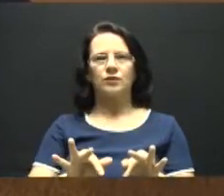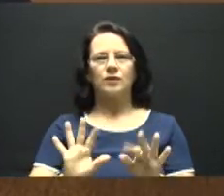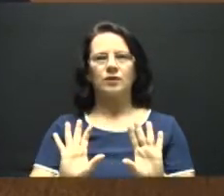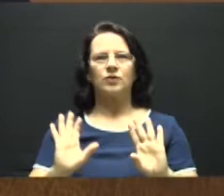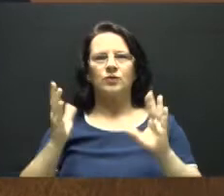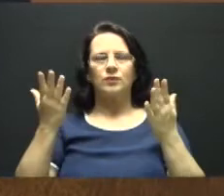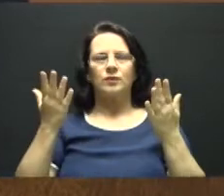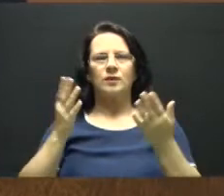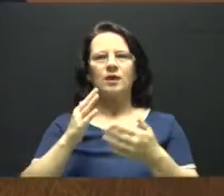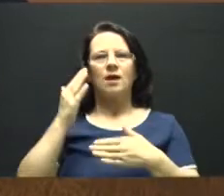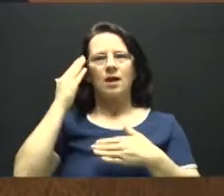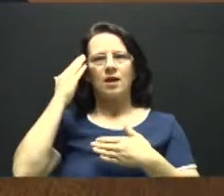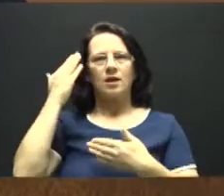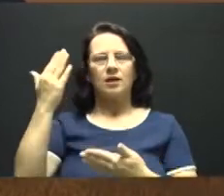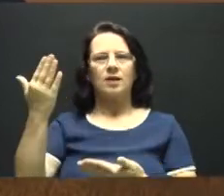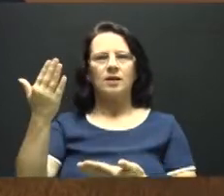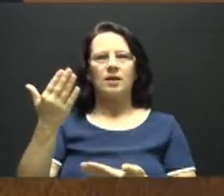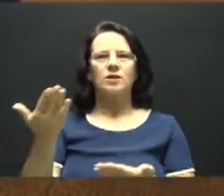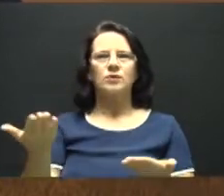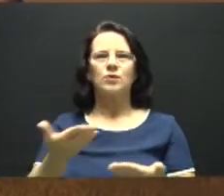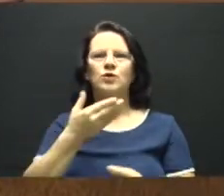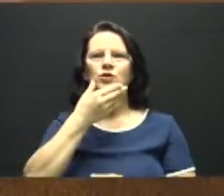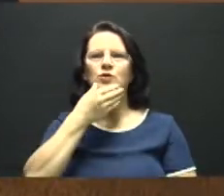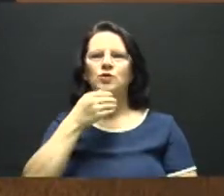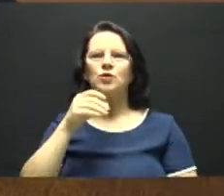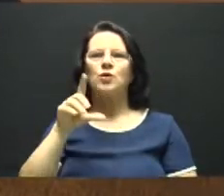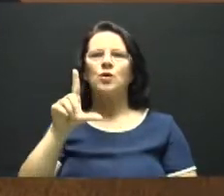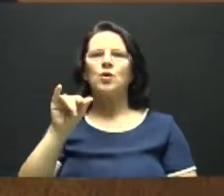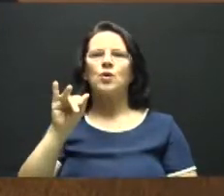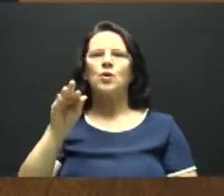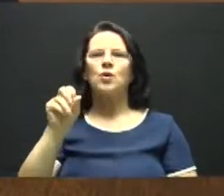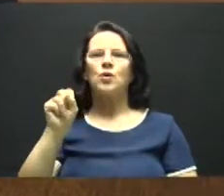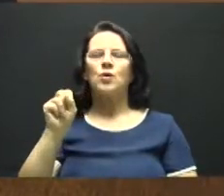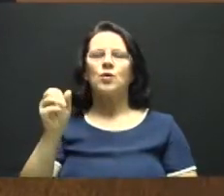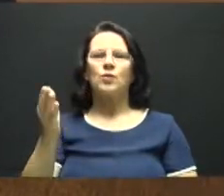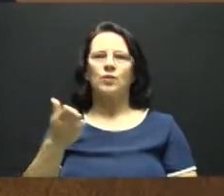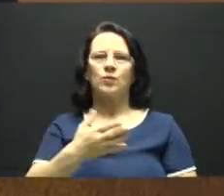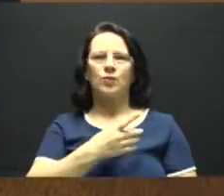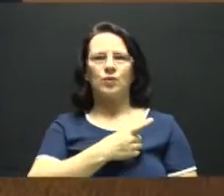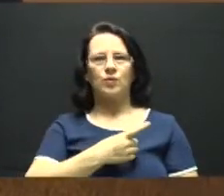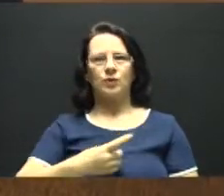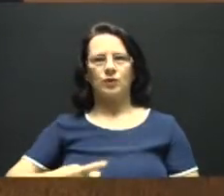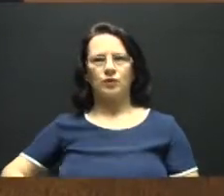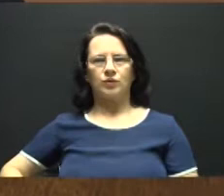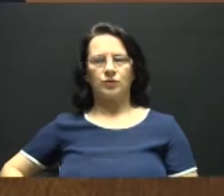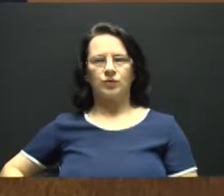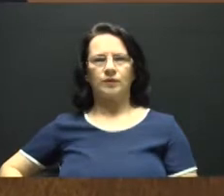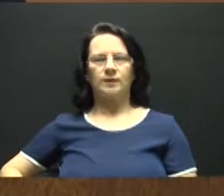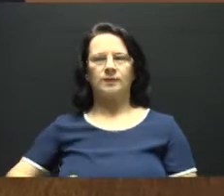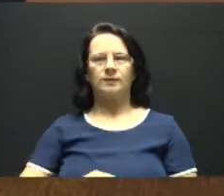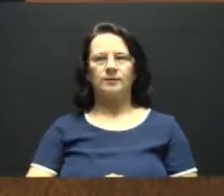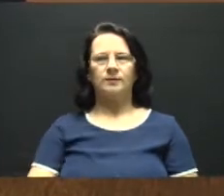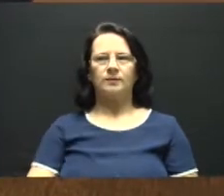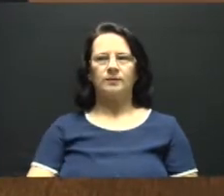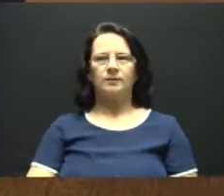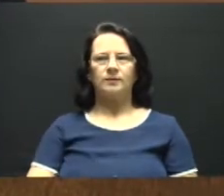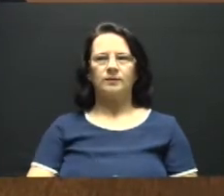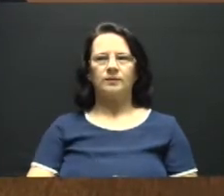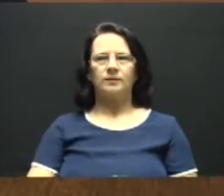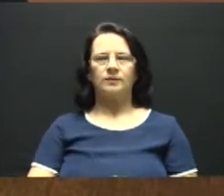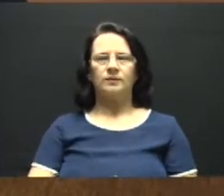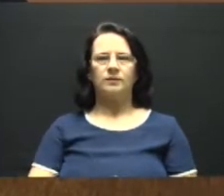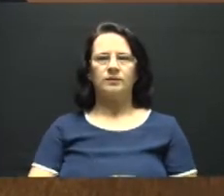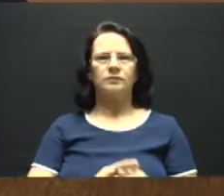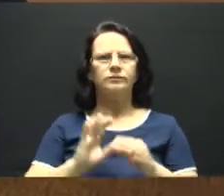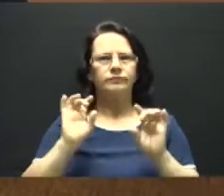solene agradece a oradora oficial reverendíssimo monsenhor de aquino luiz carlos fernandes santana pela magnitude